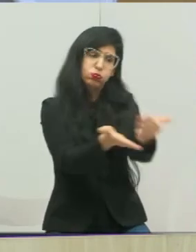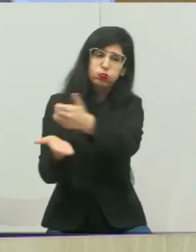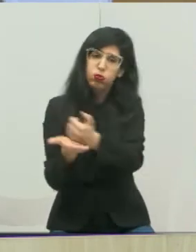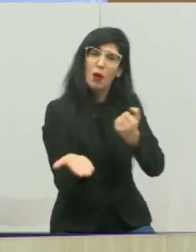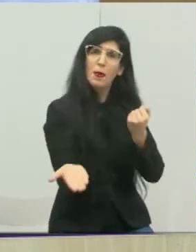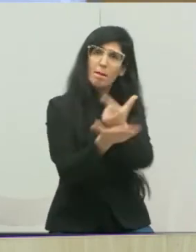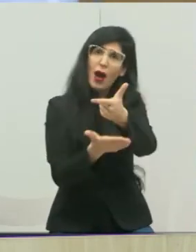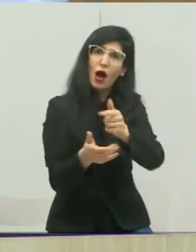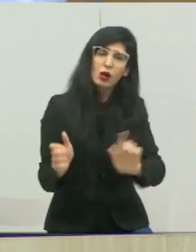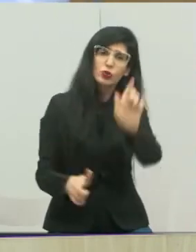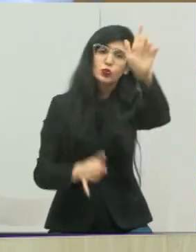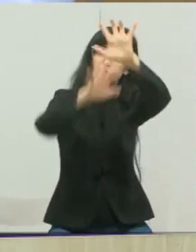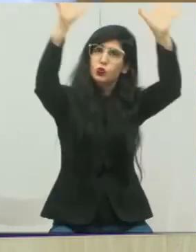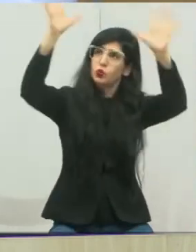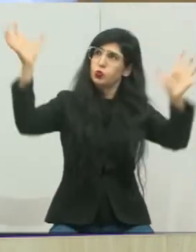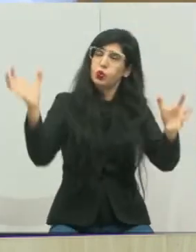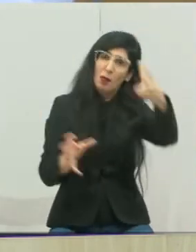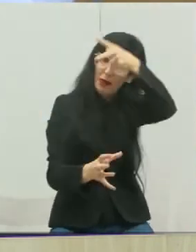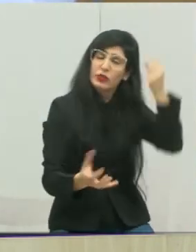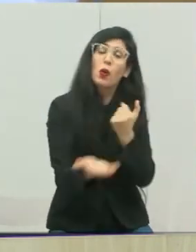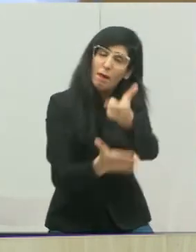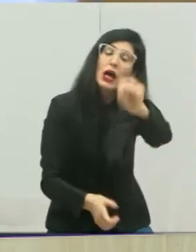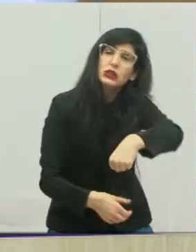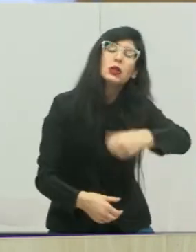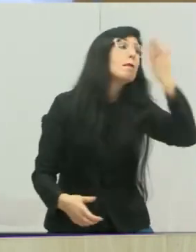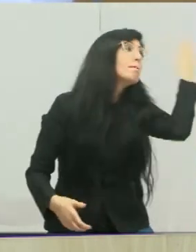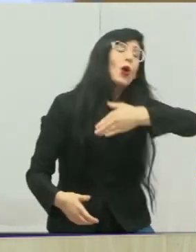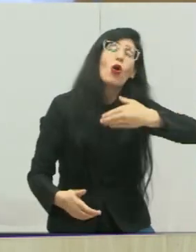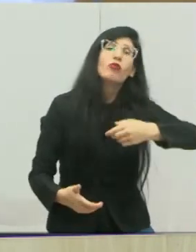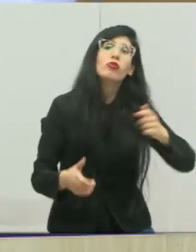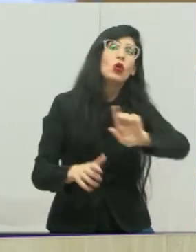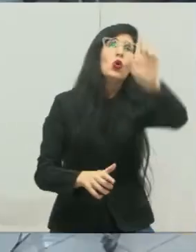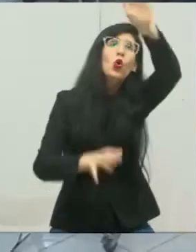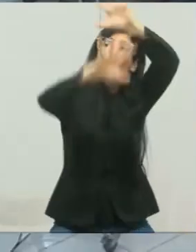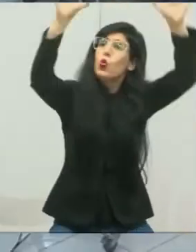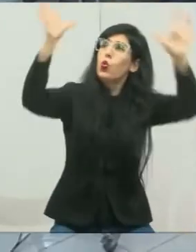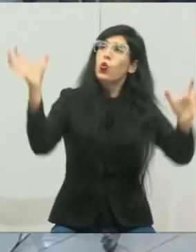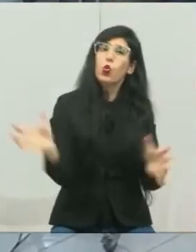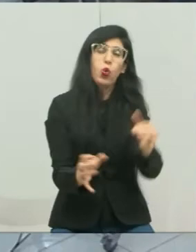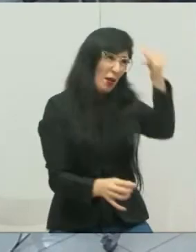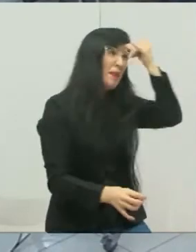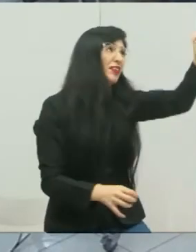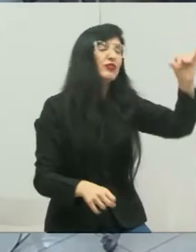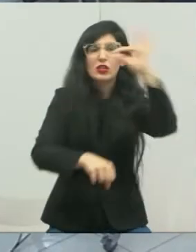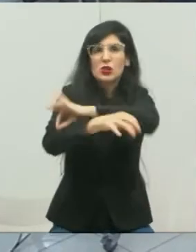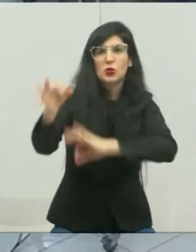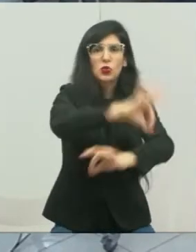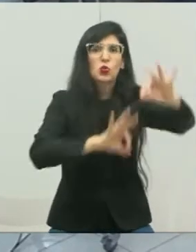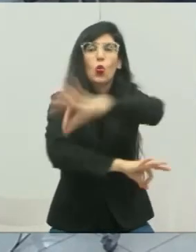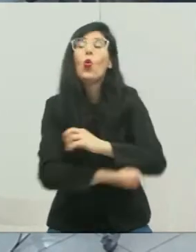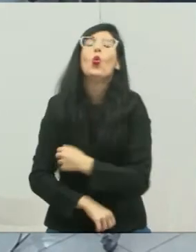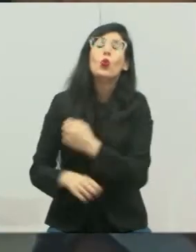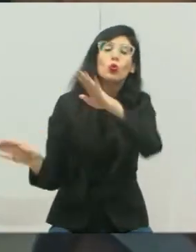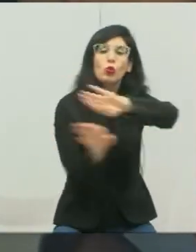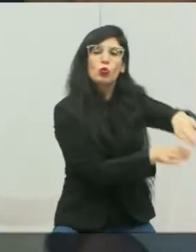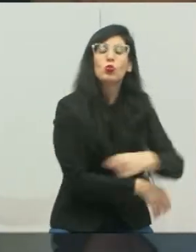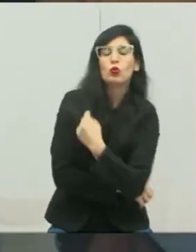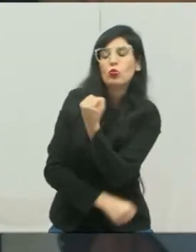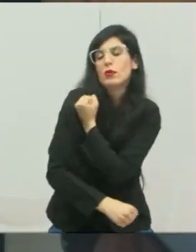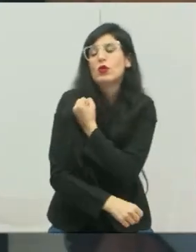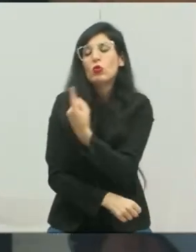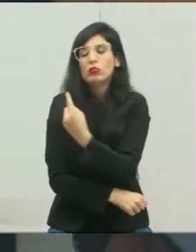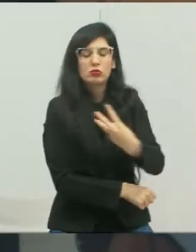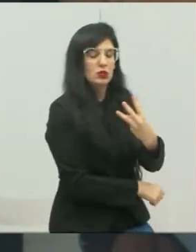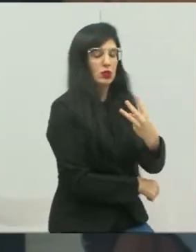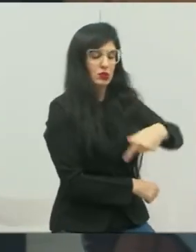Lucimar Ponciano, senhor presidente, foi solicitado votação. Senhor presidente, esse pedido de informação 137/2020, acho que